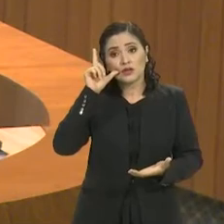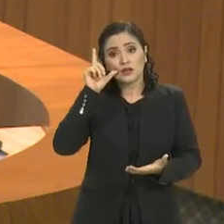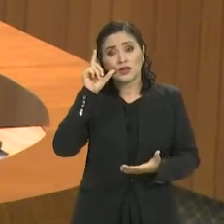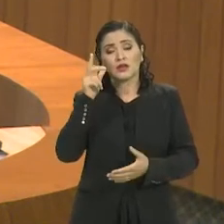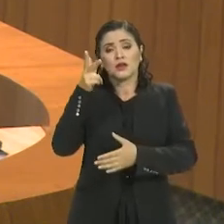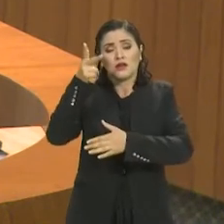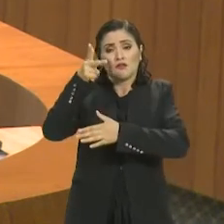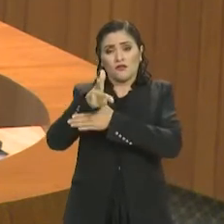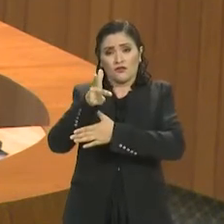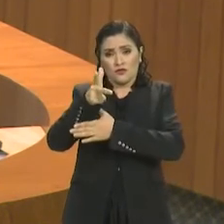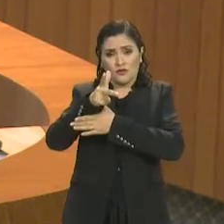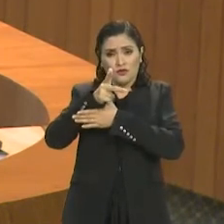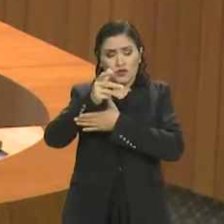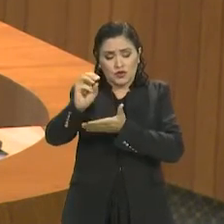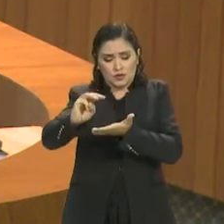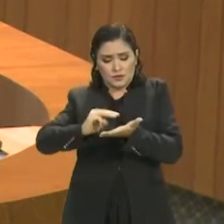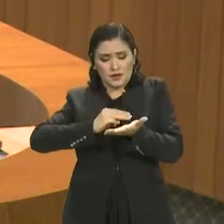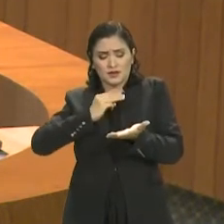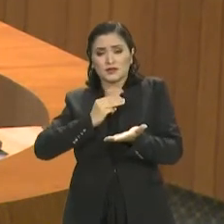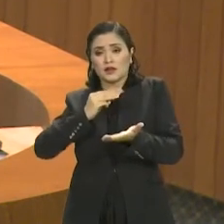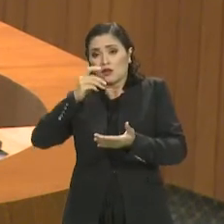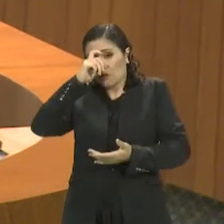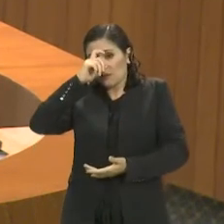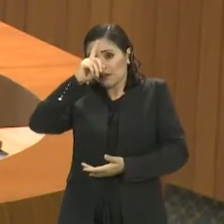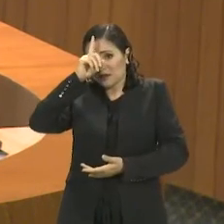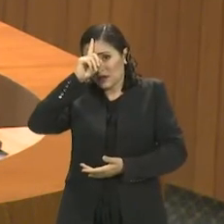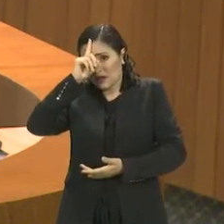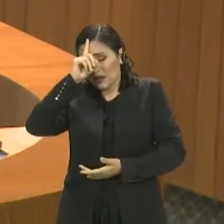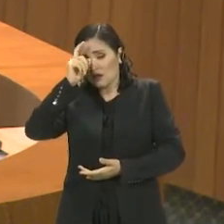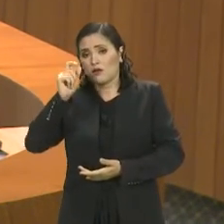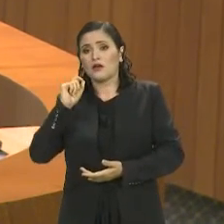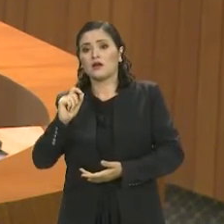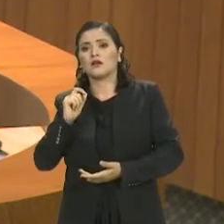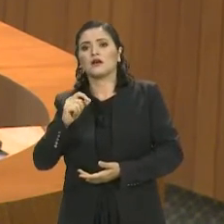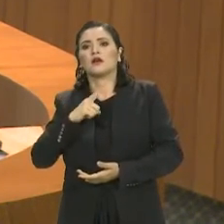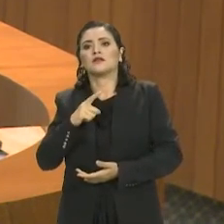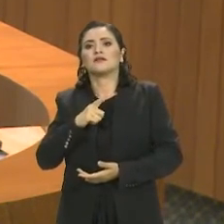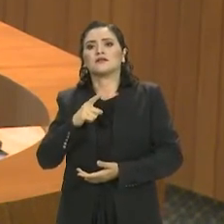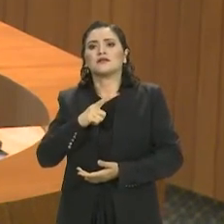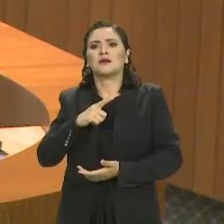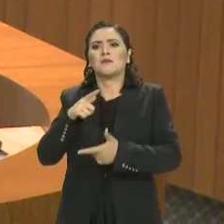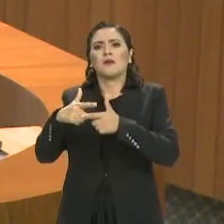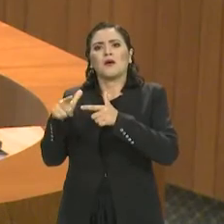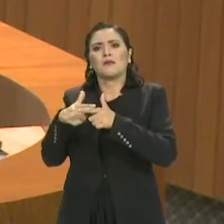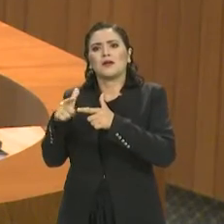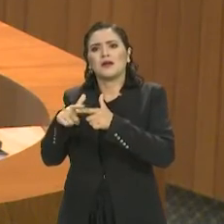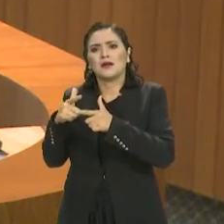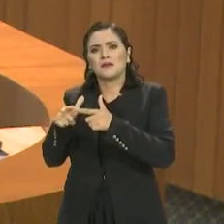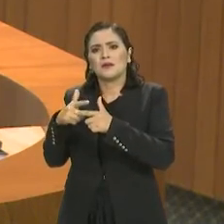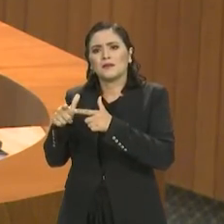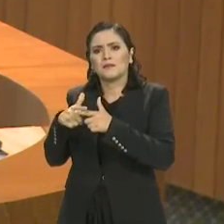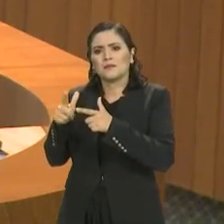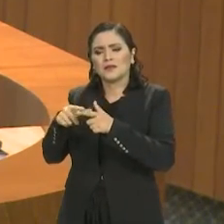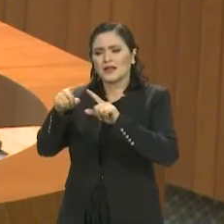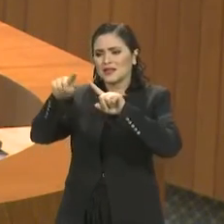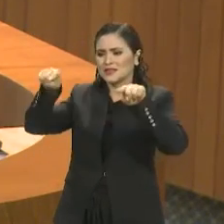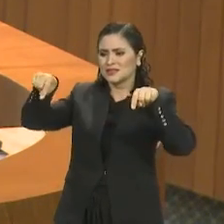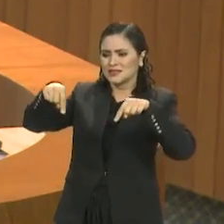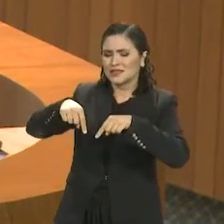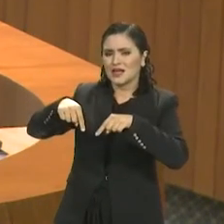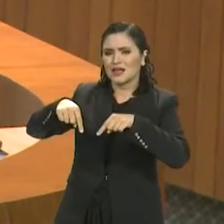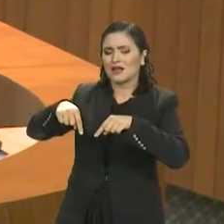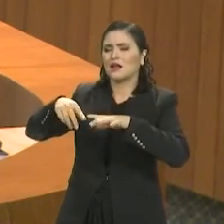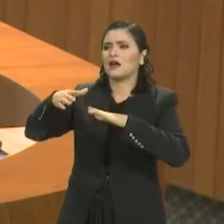tem uma infiltração, que tiveram que fazer uma interdição de uma sala, de um auditório, porque a estrutura do prédio